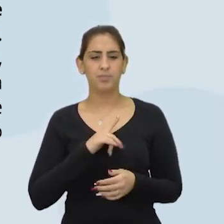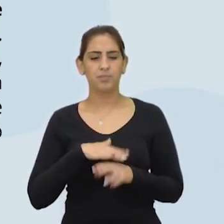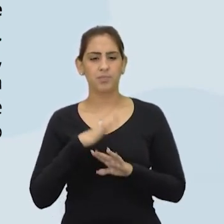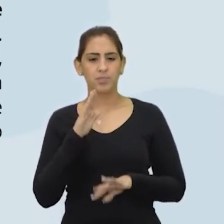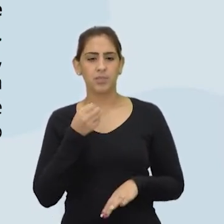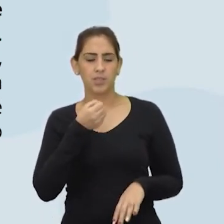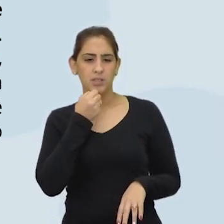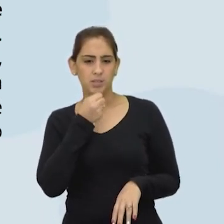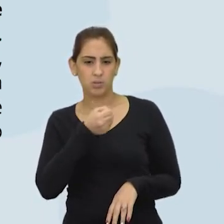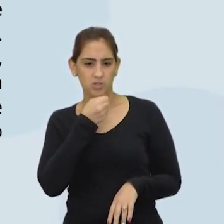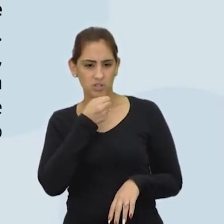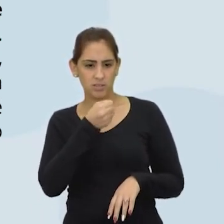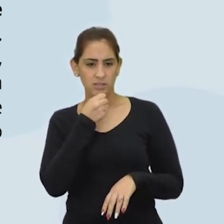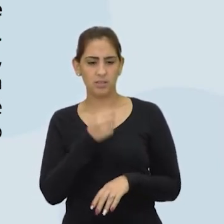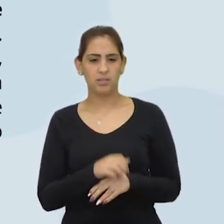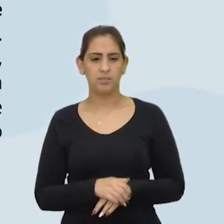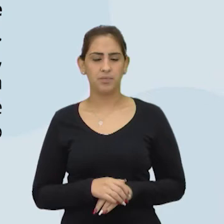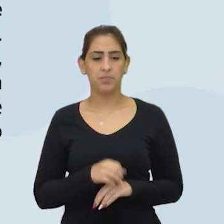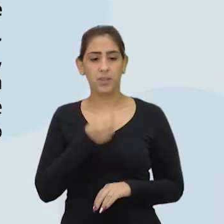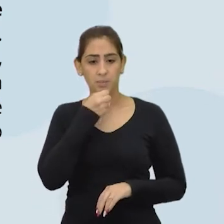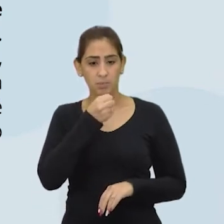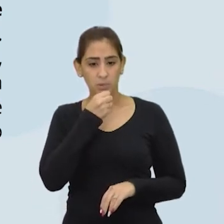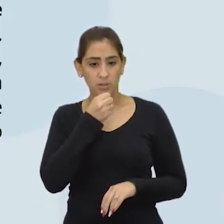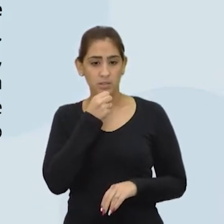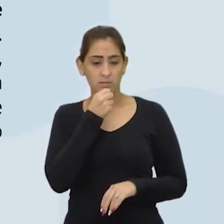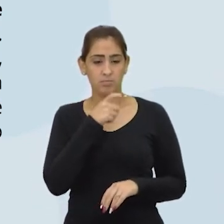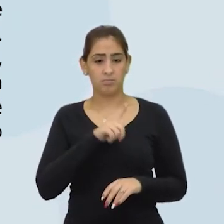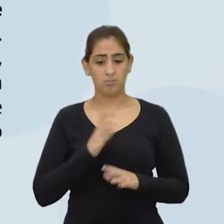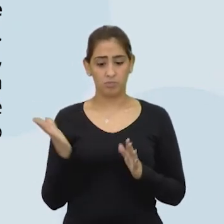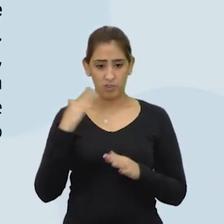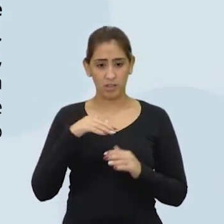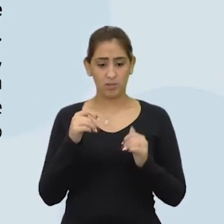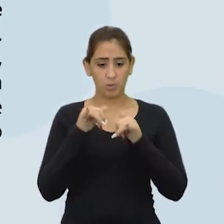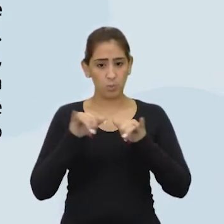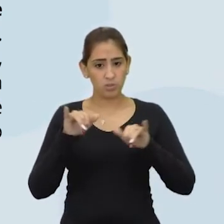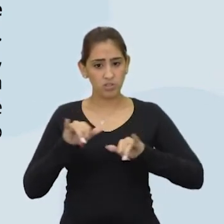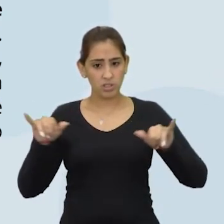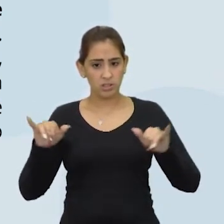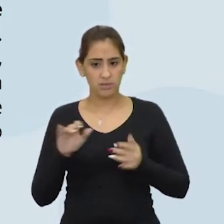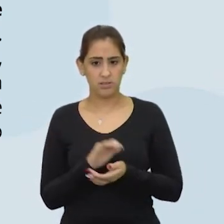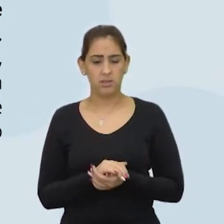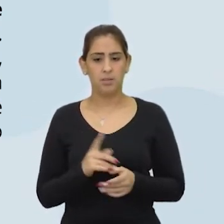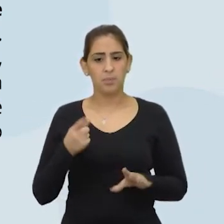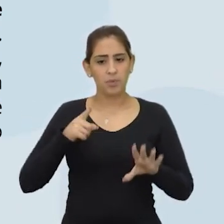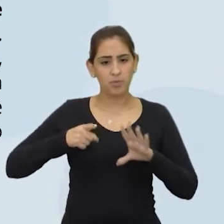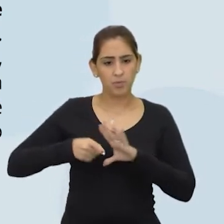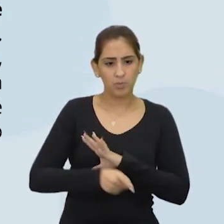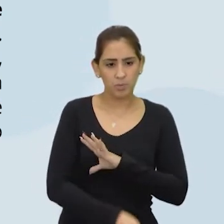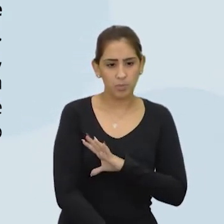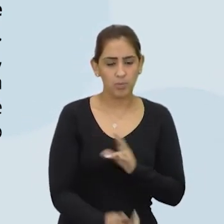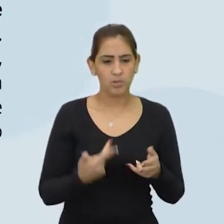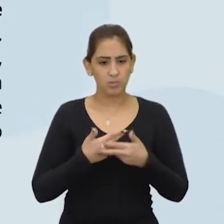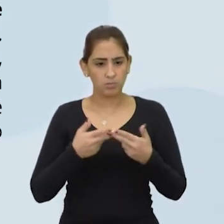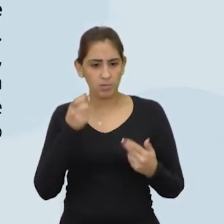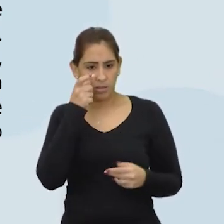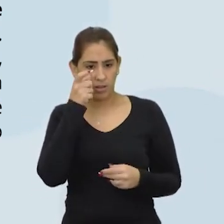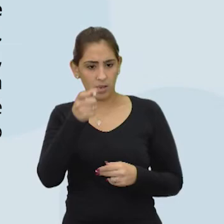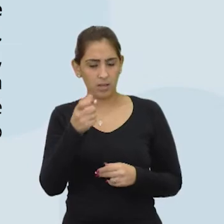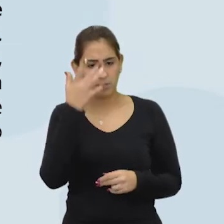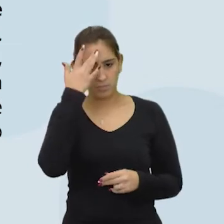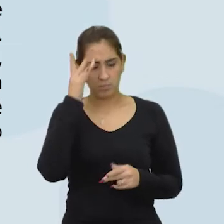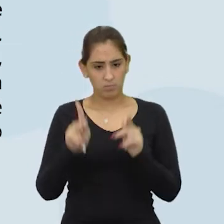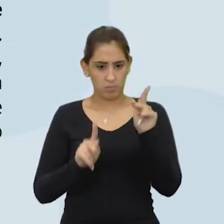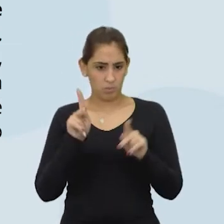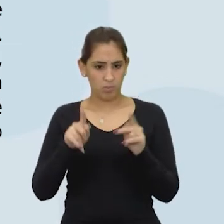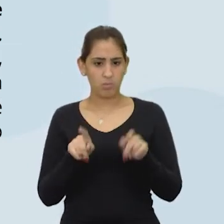isso é importante. A reportagem nasce de uma notícia de relevância. Aprofunda os fatos de interesse público e